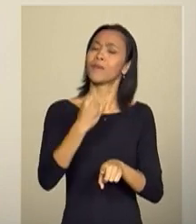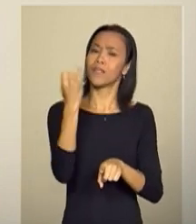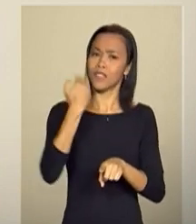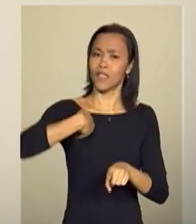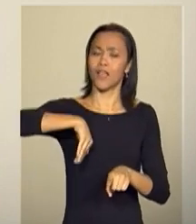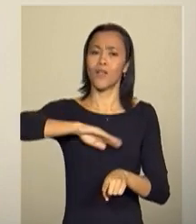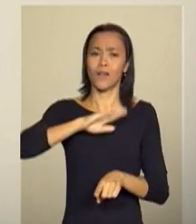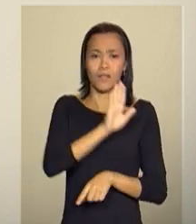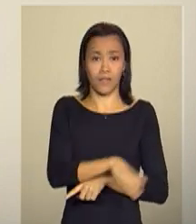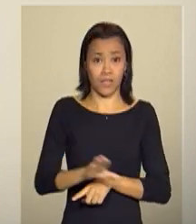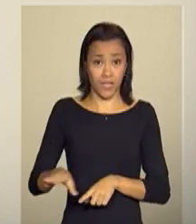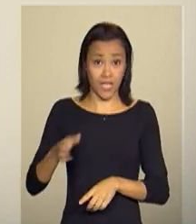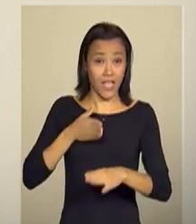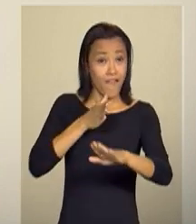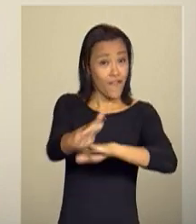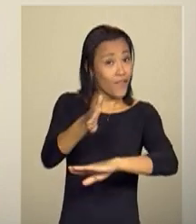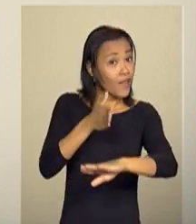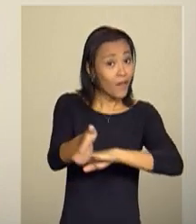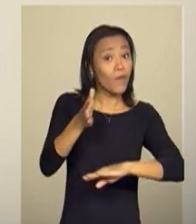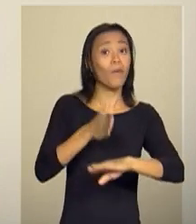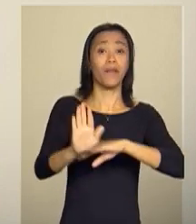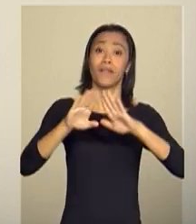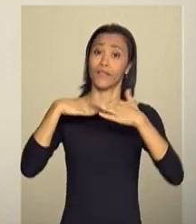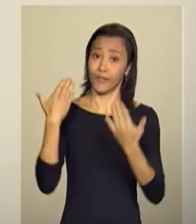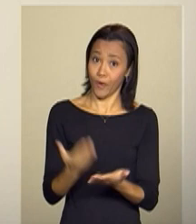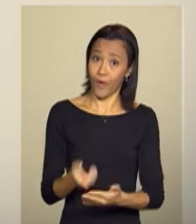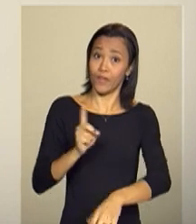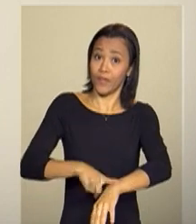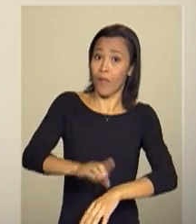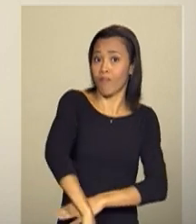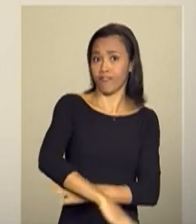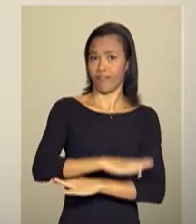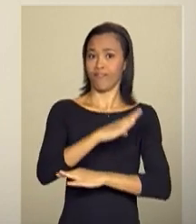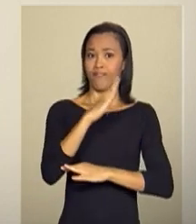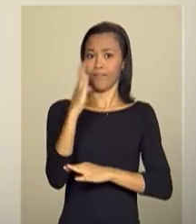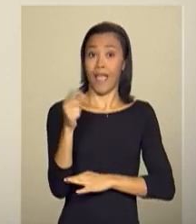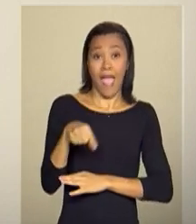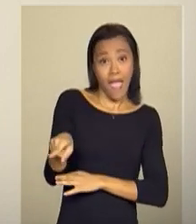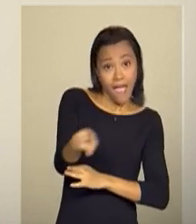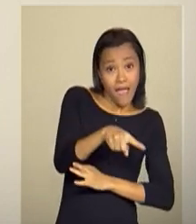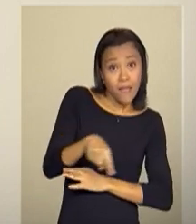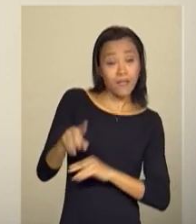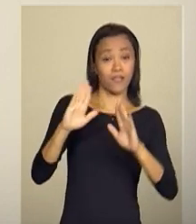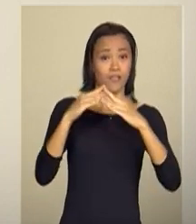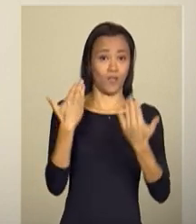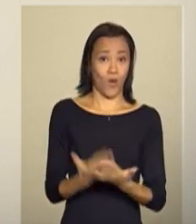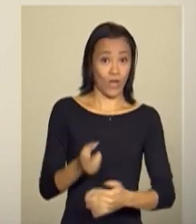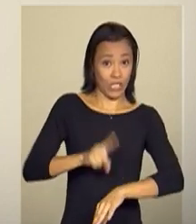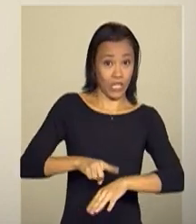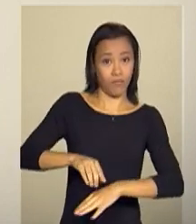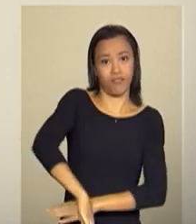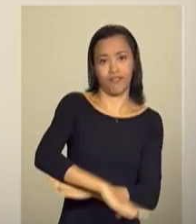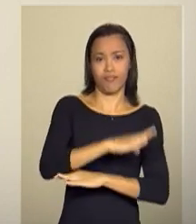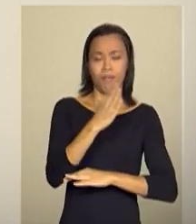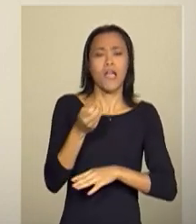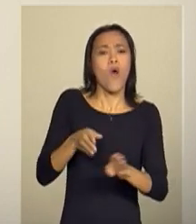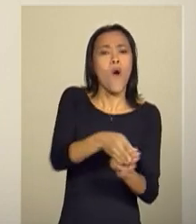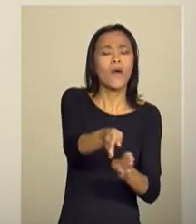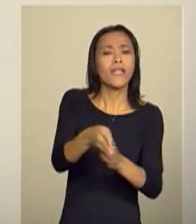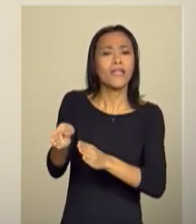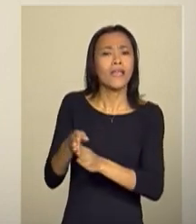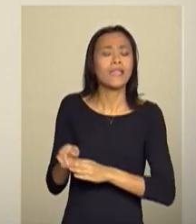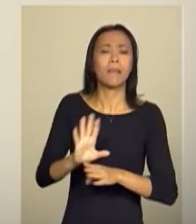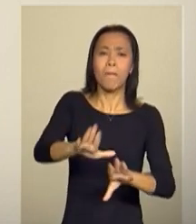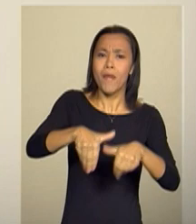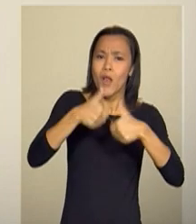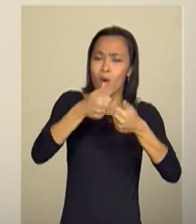nossas crianças frequentem as escolas de tempo integral essas escolas de tempo integral auxiliam a criança melhoram